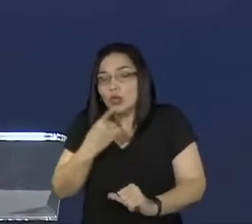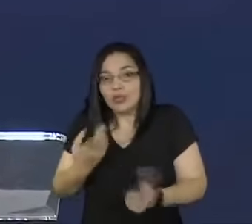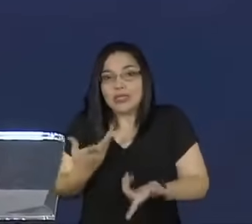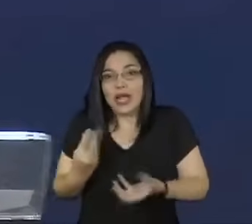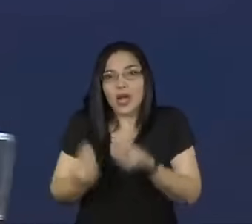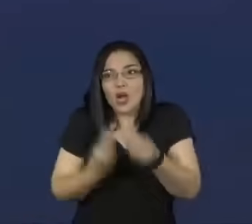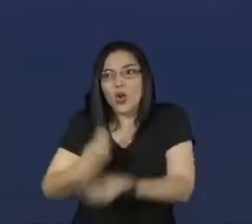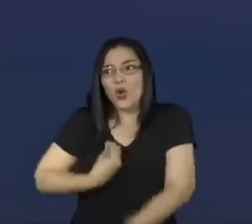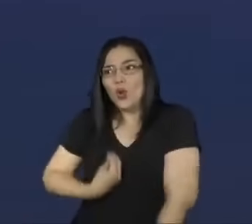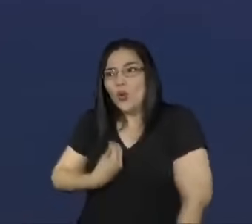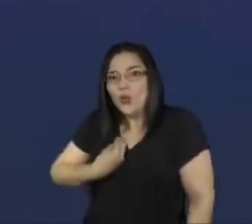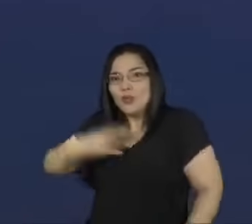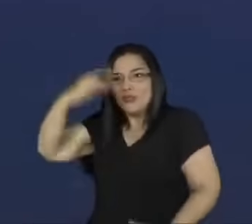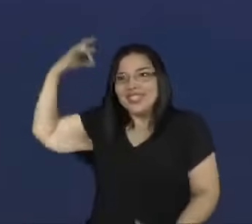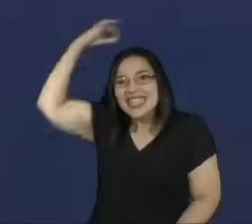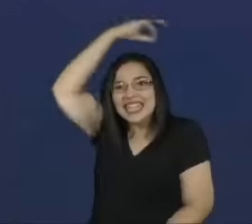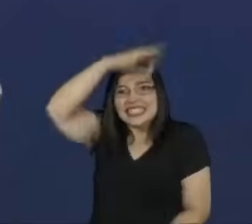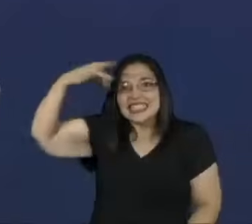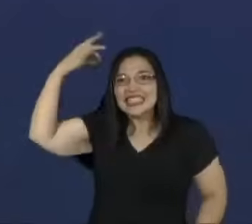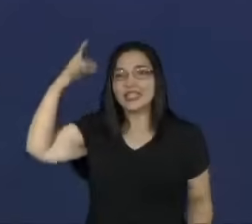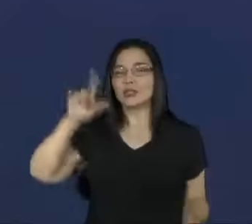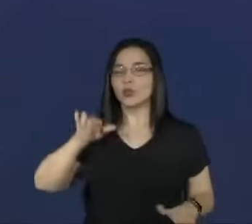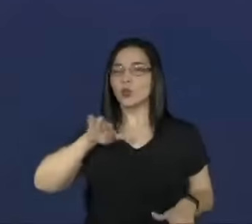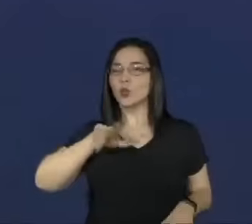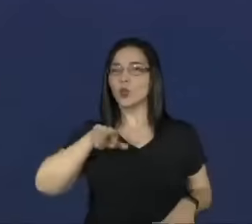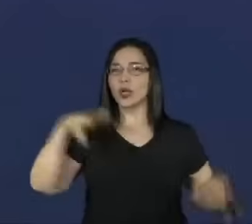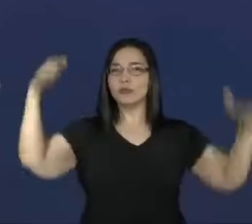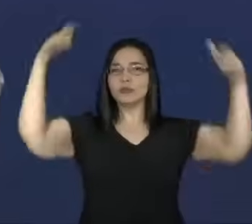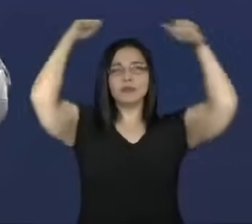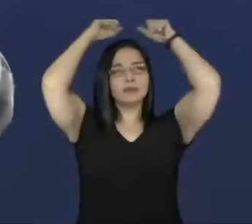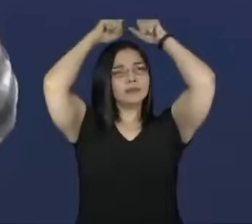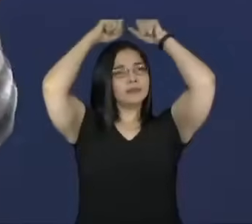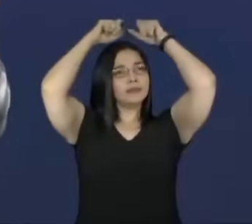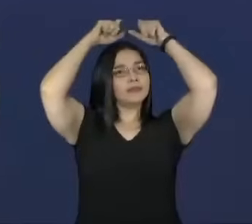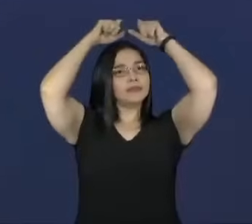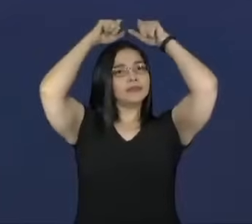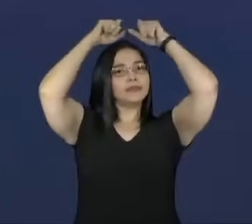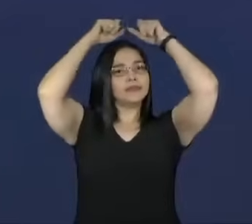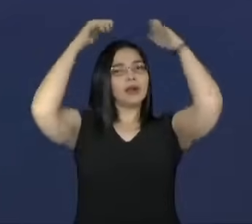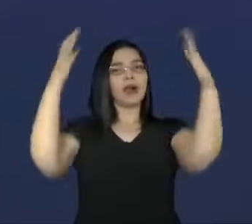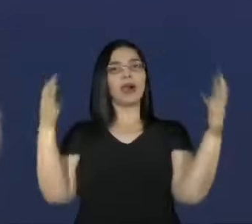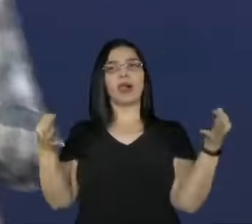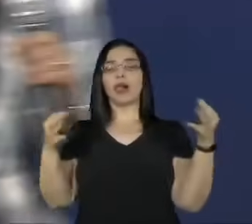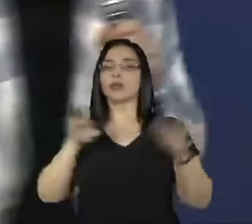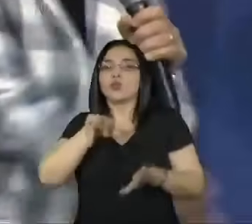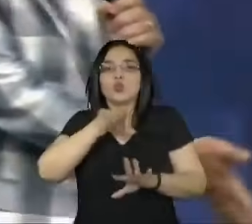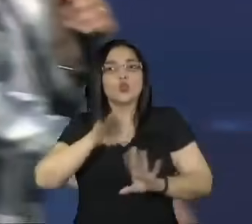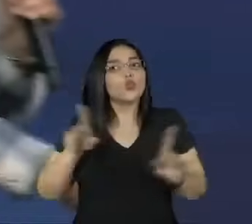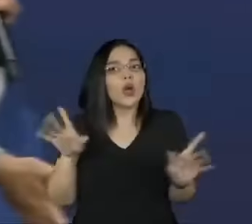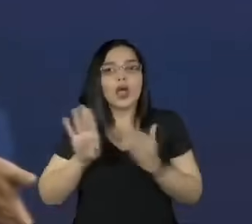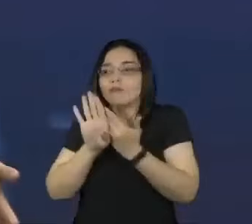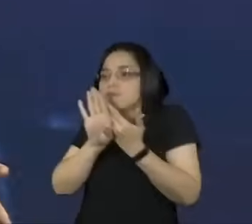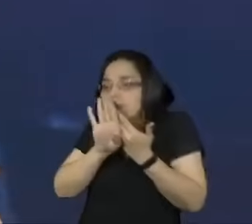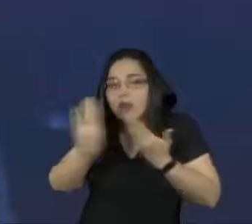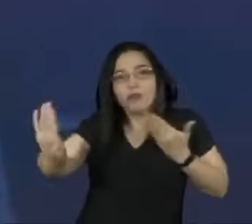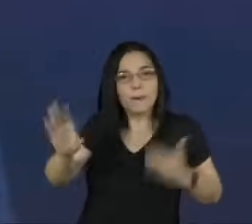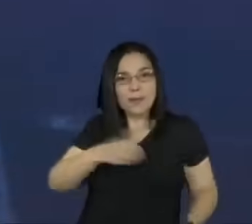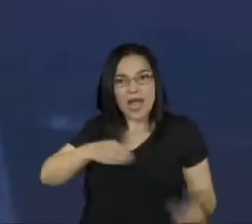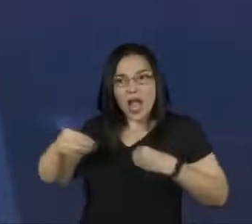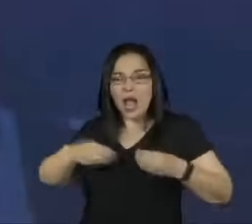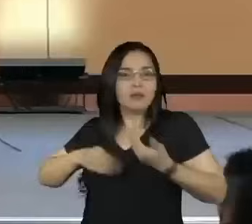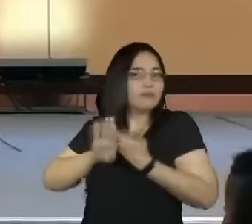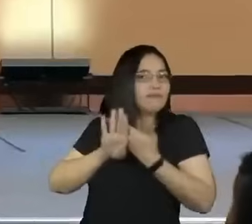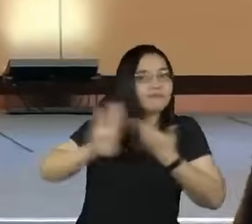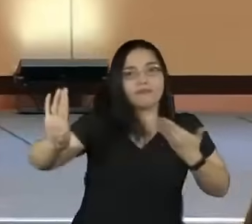uma vida Santa Vida Santa não é qu auréa um cara inerrante essa mitologia vida Santa é afastado do